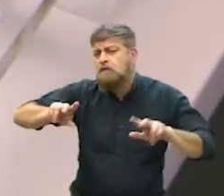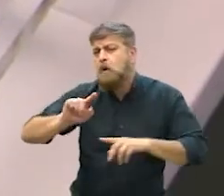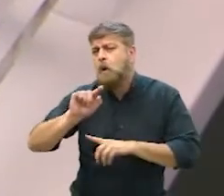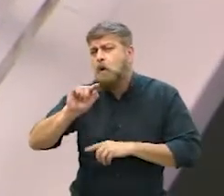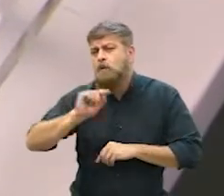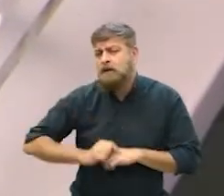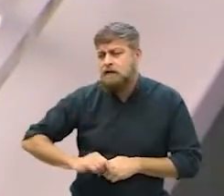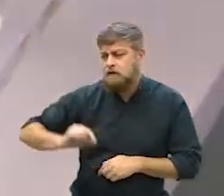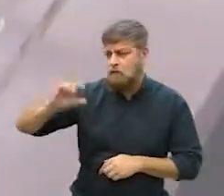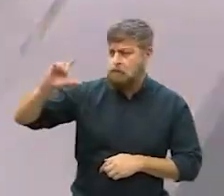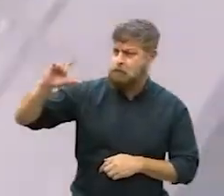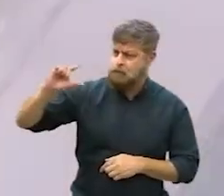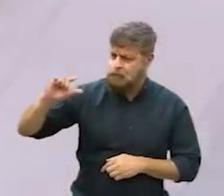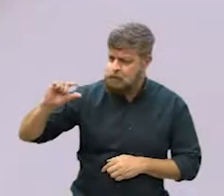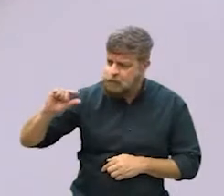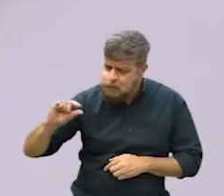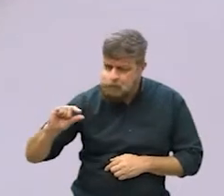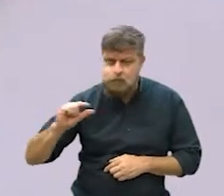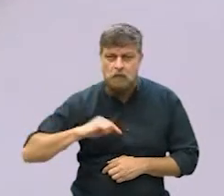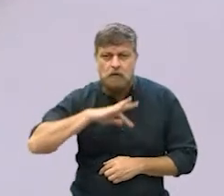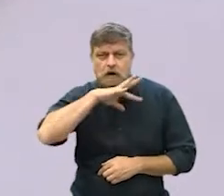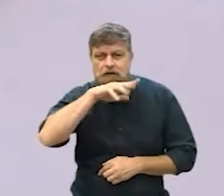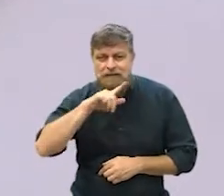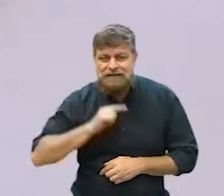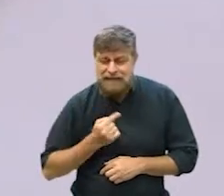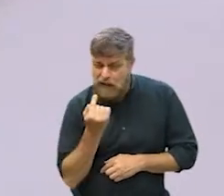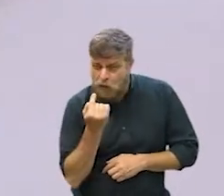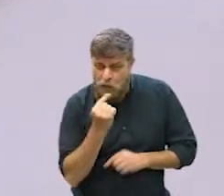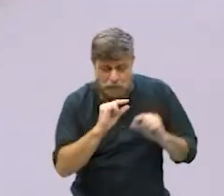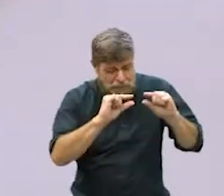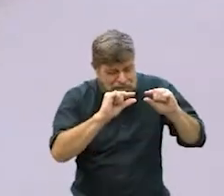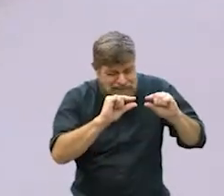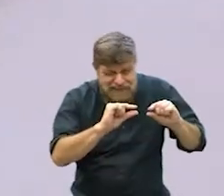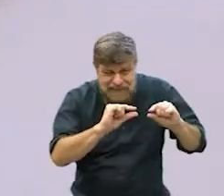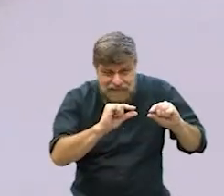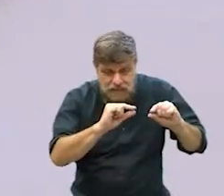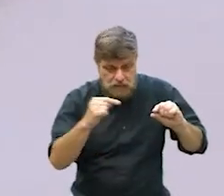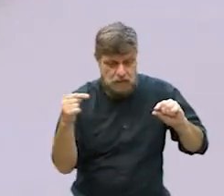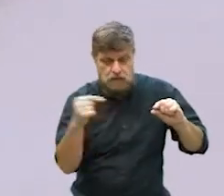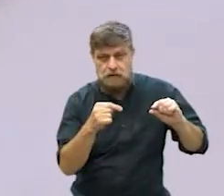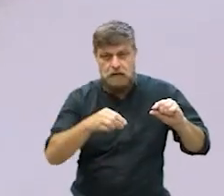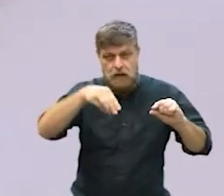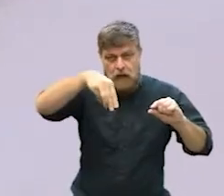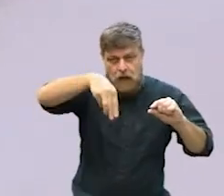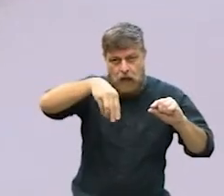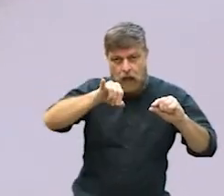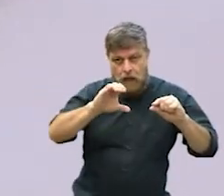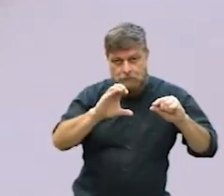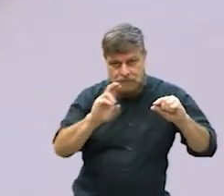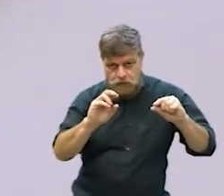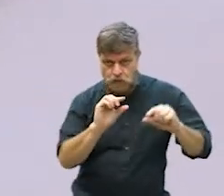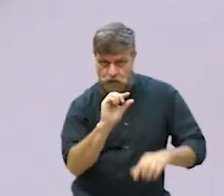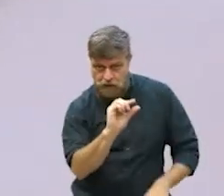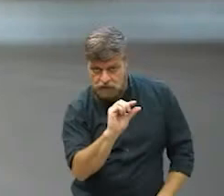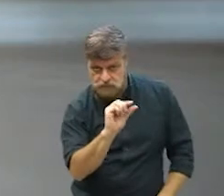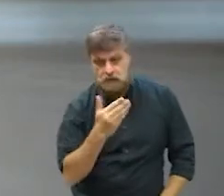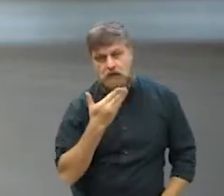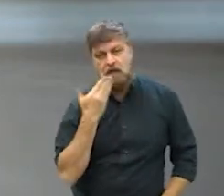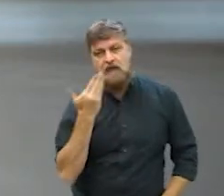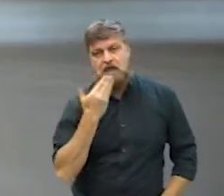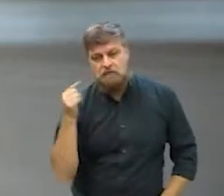A diferença aqui são os tamanhos. Apenas para os animais existe esta pequenininha, a chamada